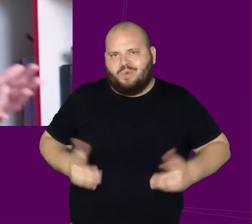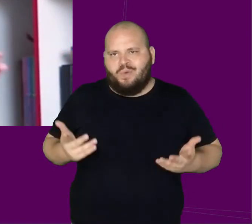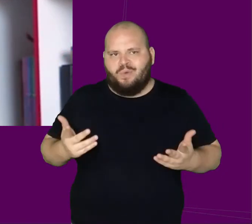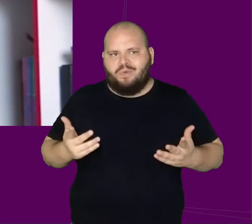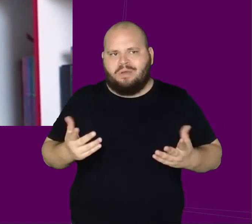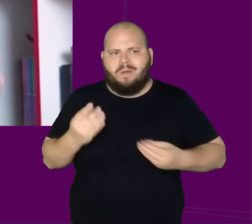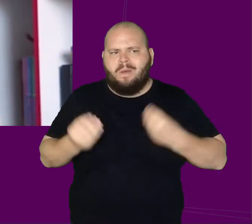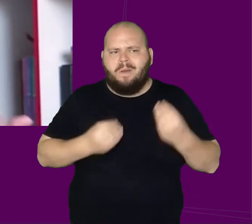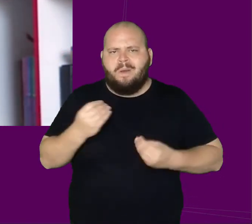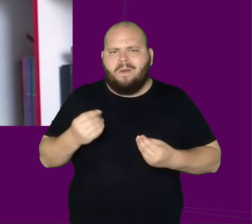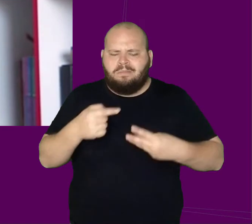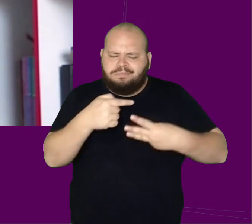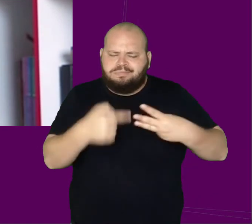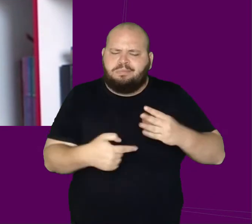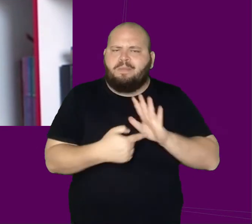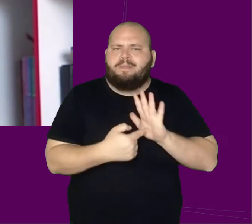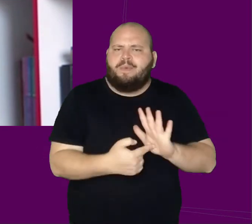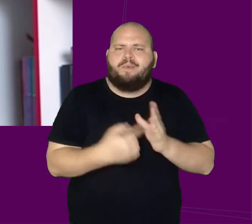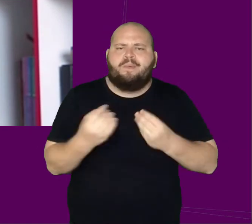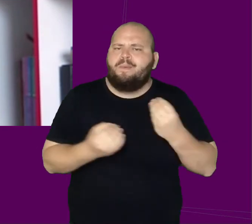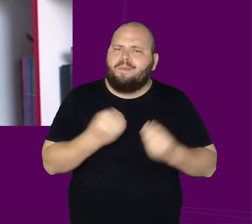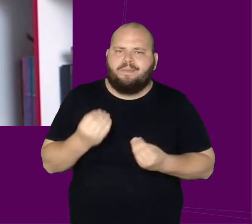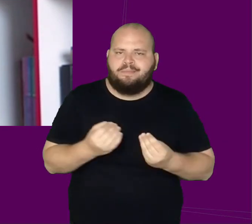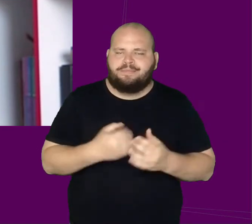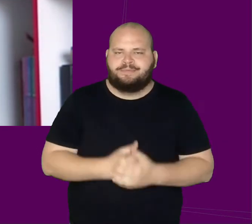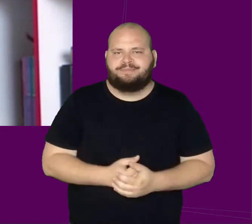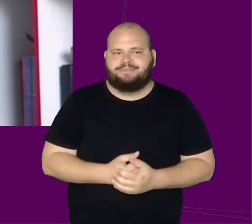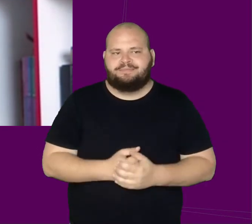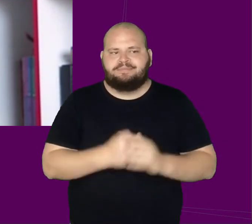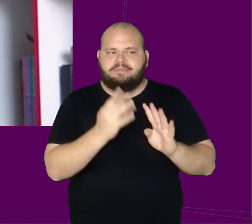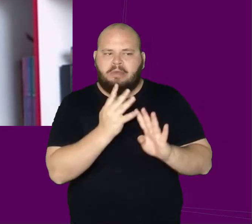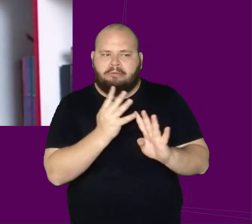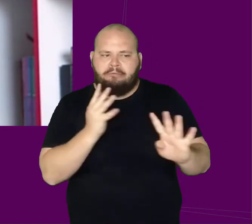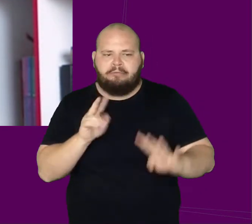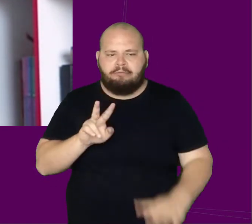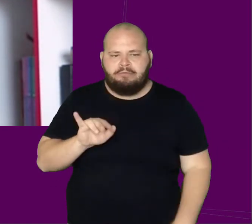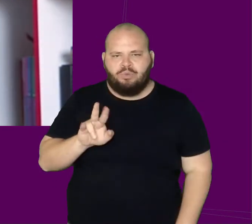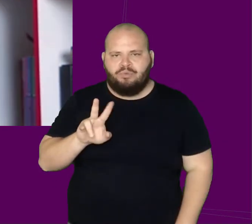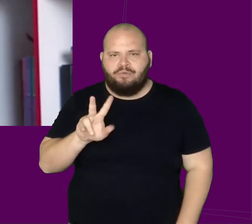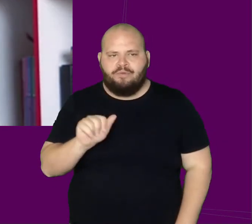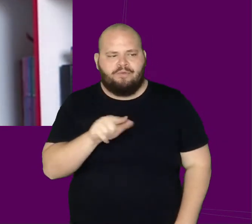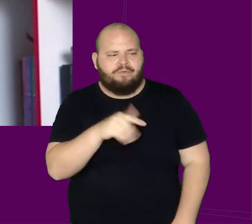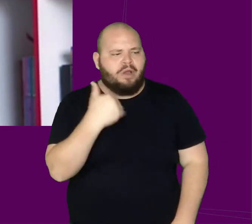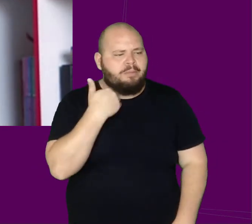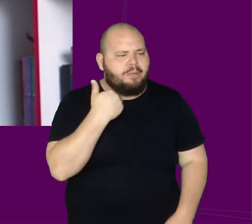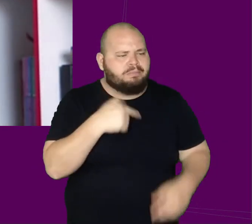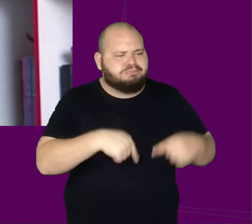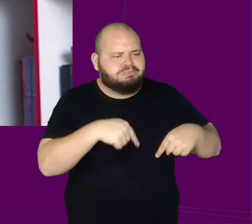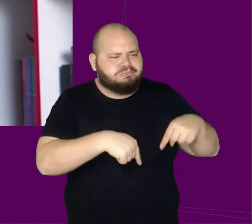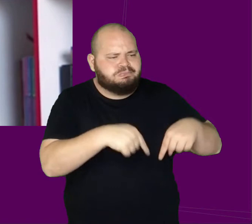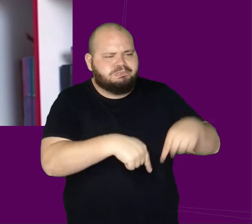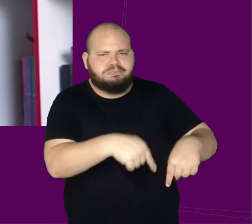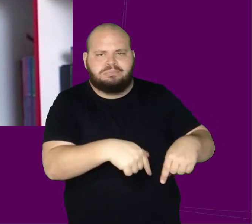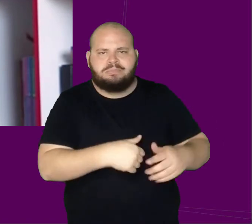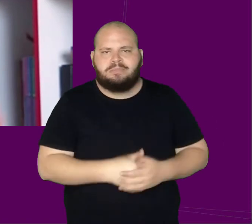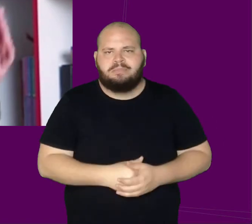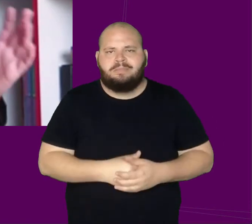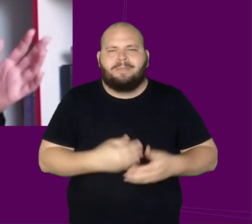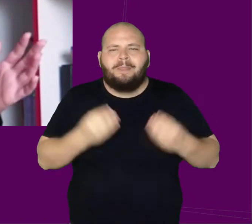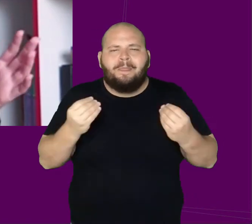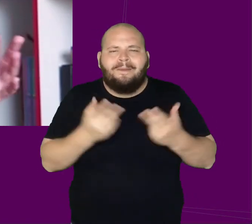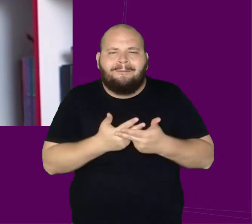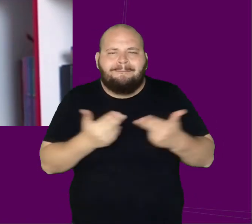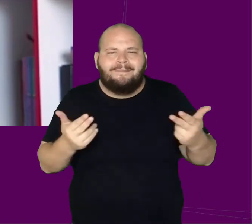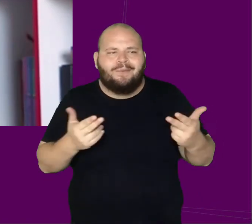humano, como que elas se apresentam na fila das viúvas batendo sombrinha? Então, como que essas coisas que